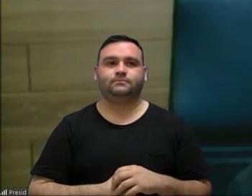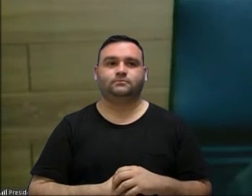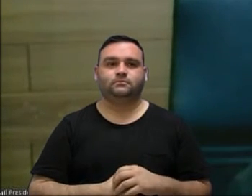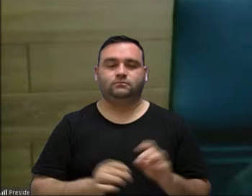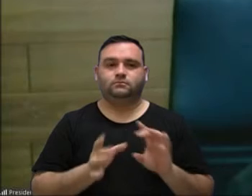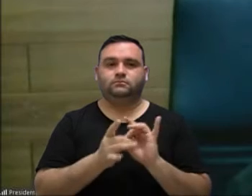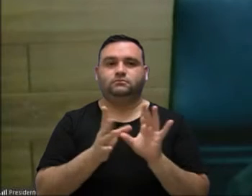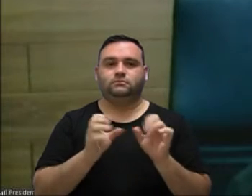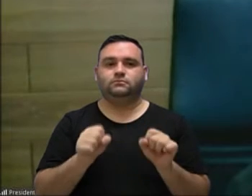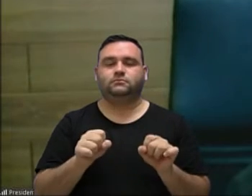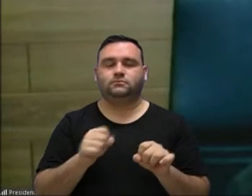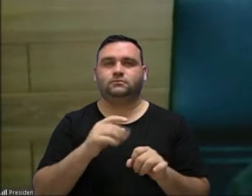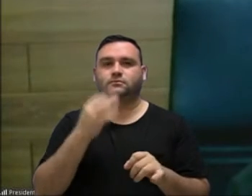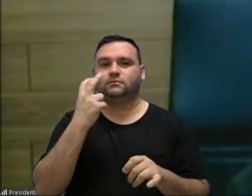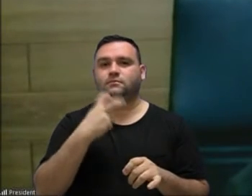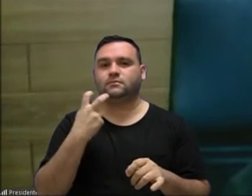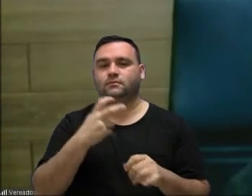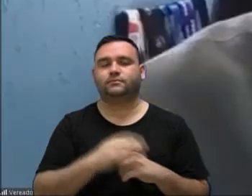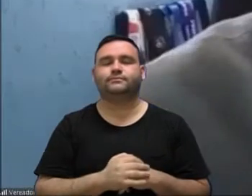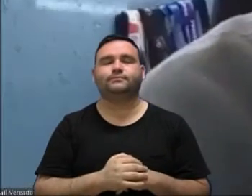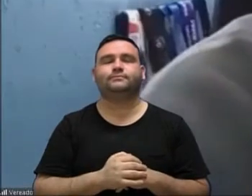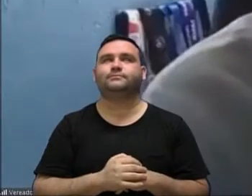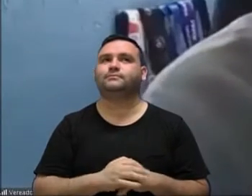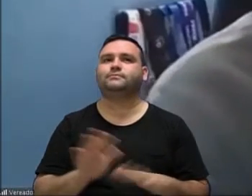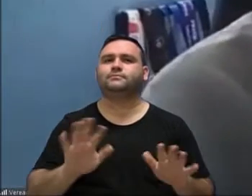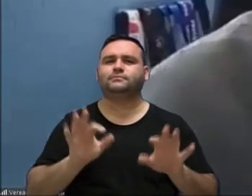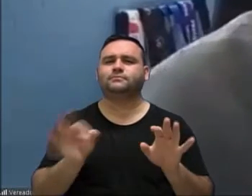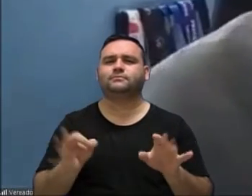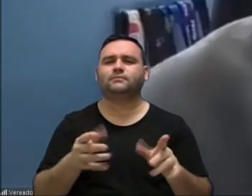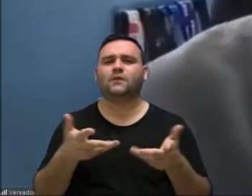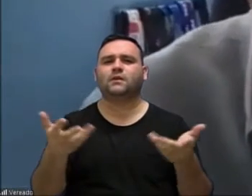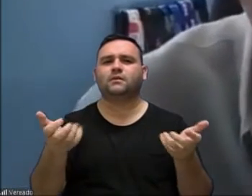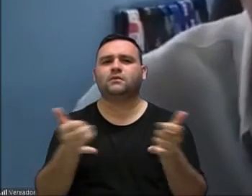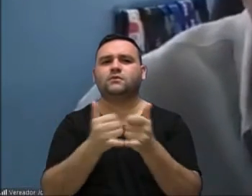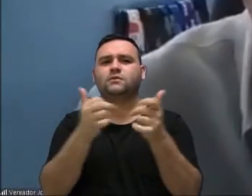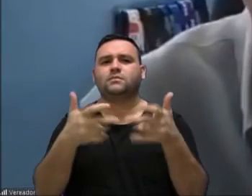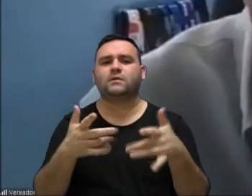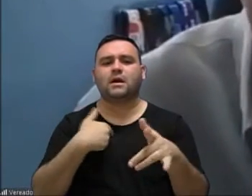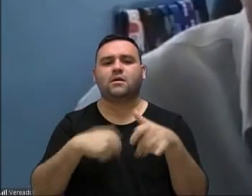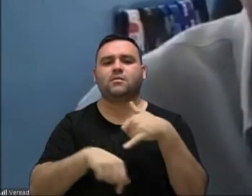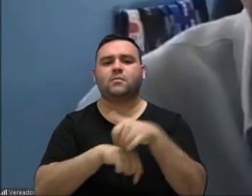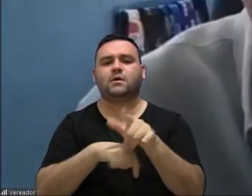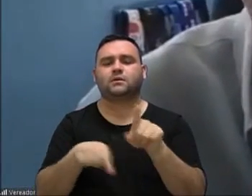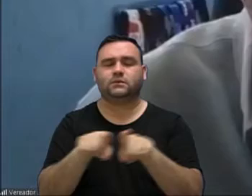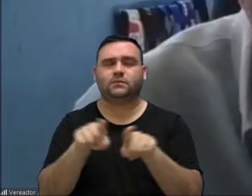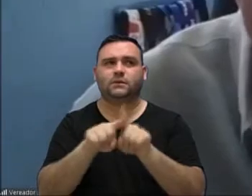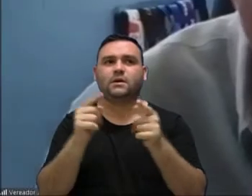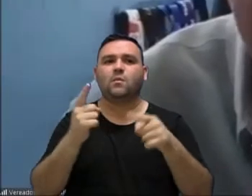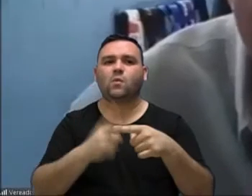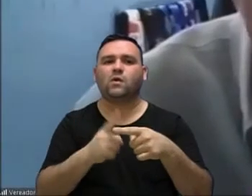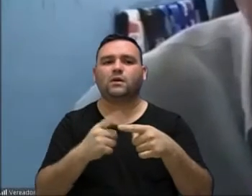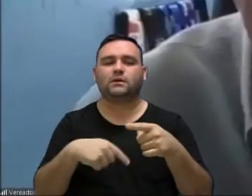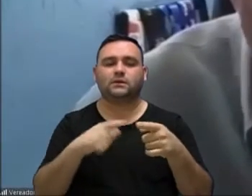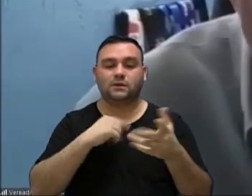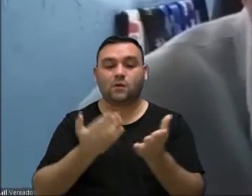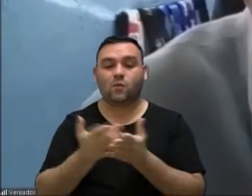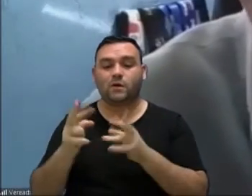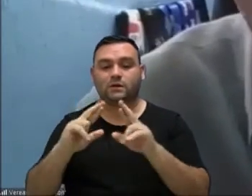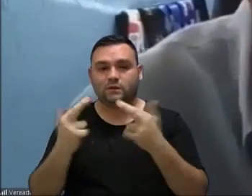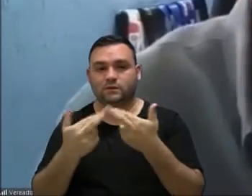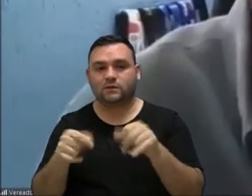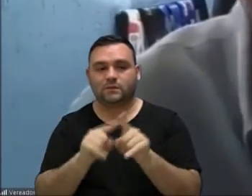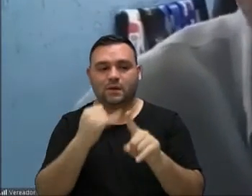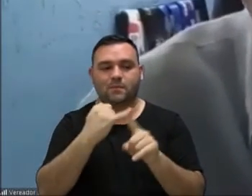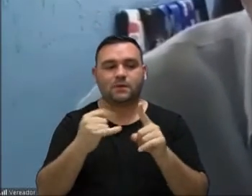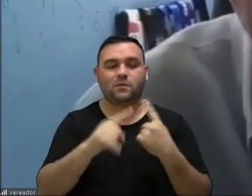pode abrir aí João abre o microfone isso sim eu queria só justificar minha ausência senhor presidente tanto no comecinho da seleção